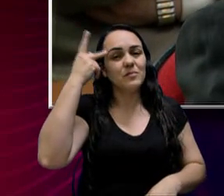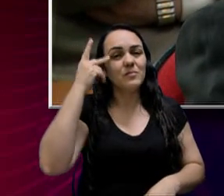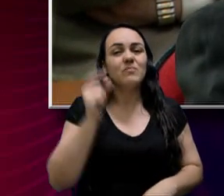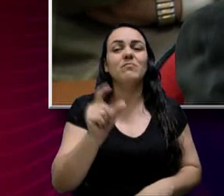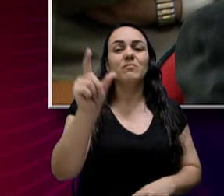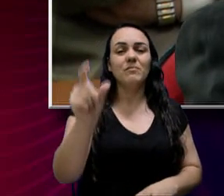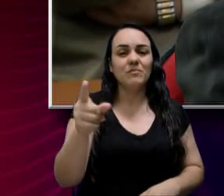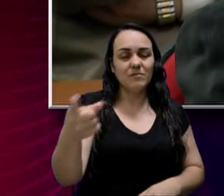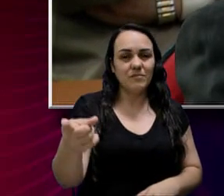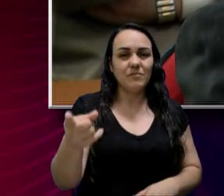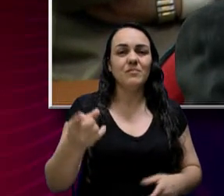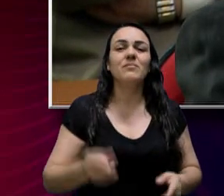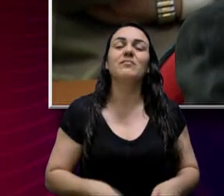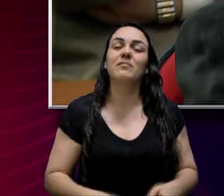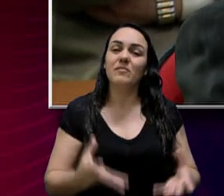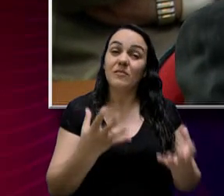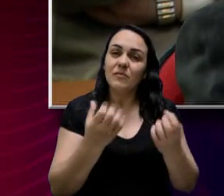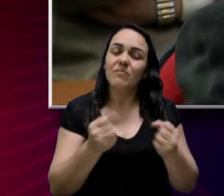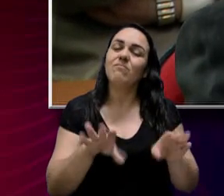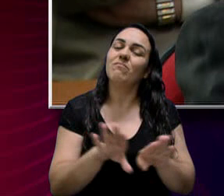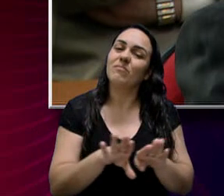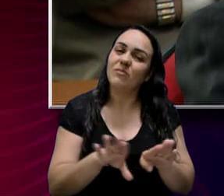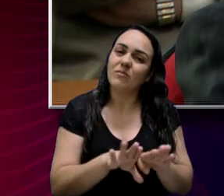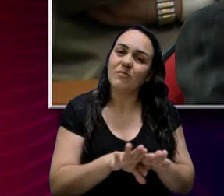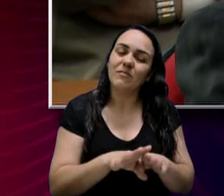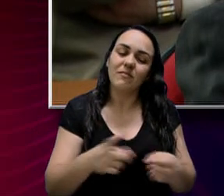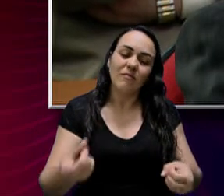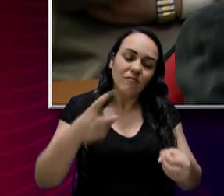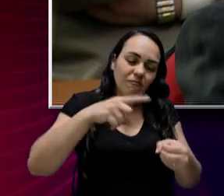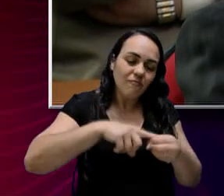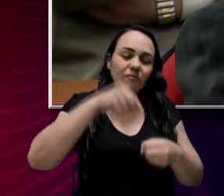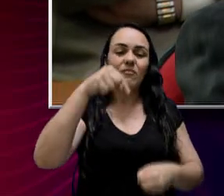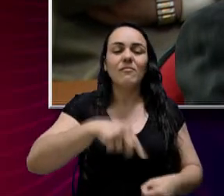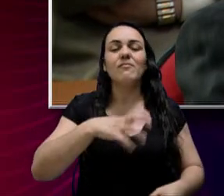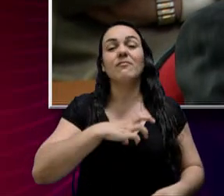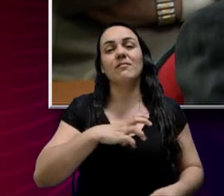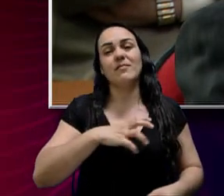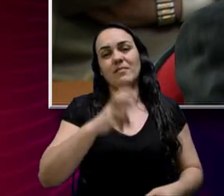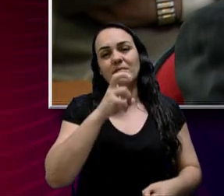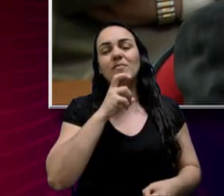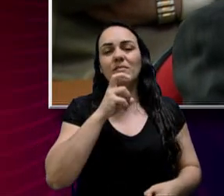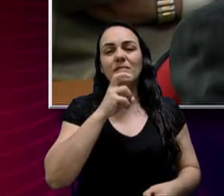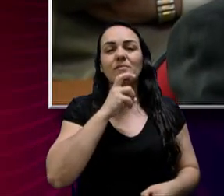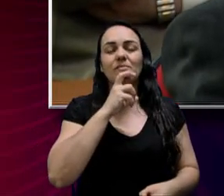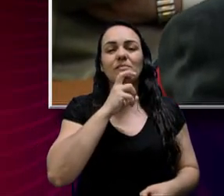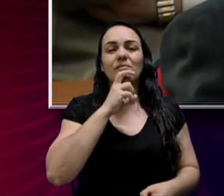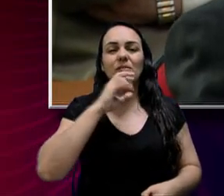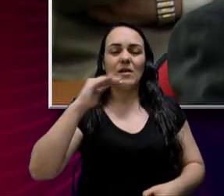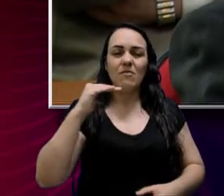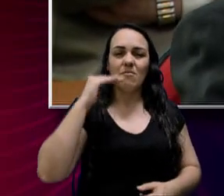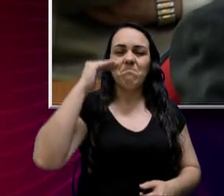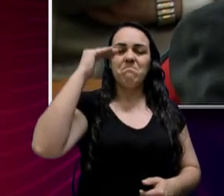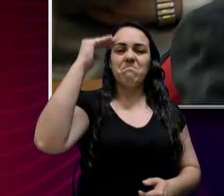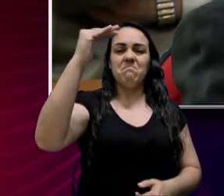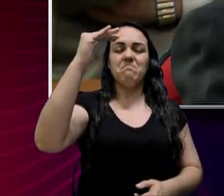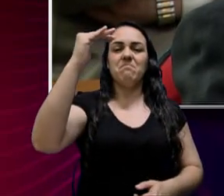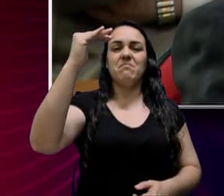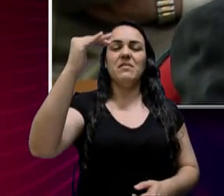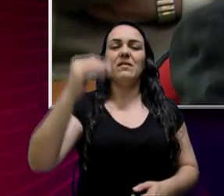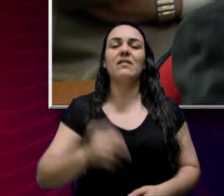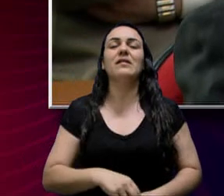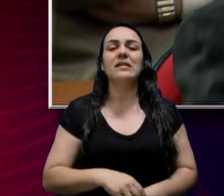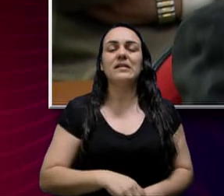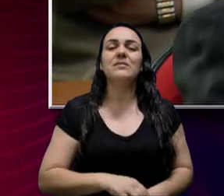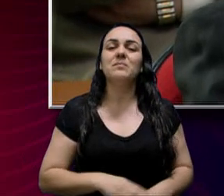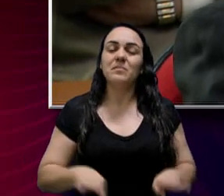vez, aceitou o desafio e retornou a Sorocaba para ocupar o mais alto cargo da Polícia Civil